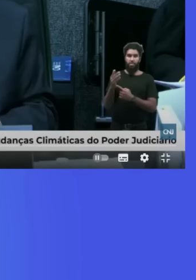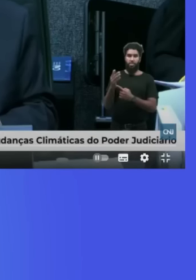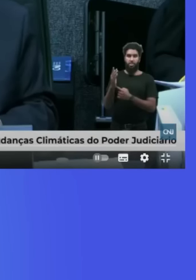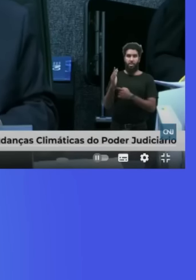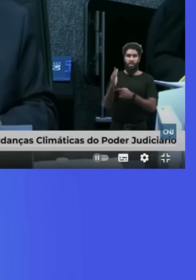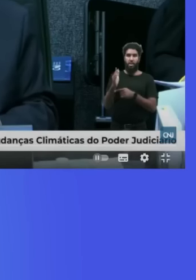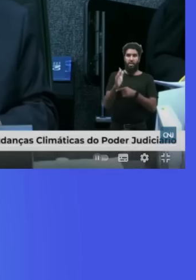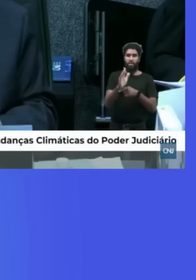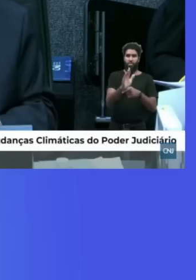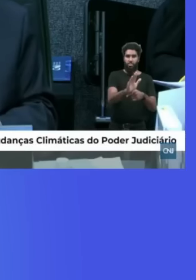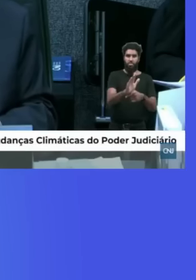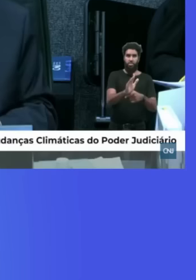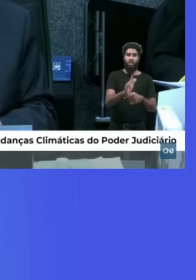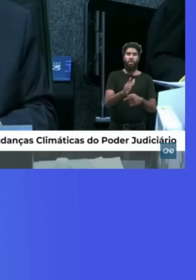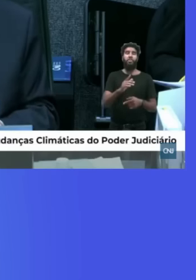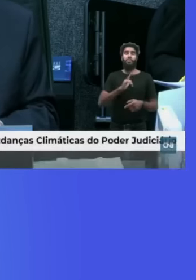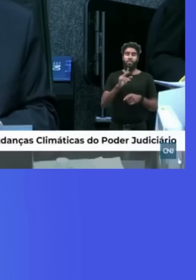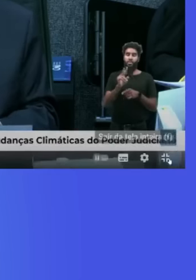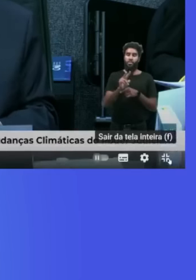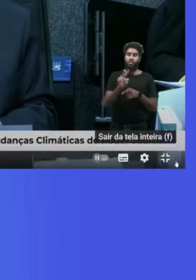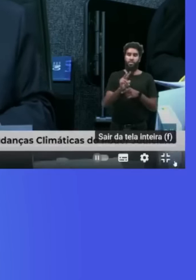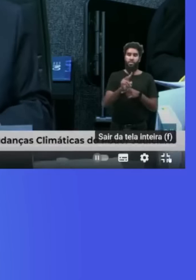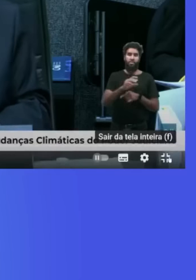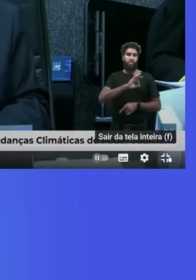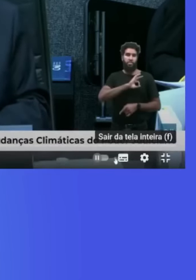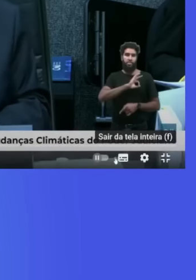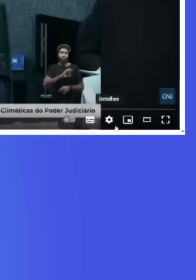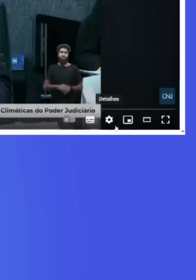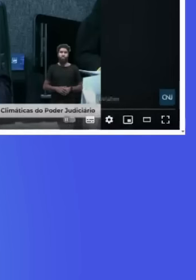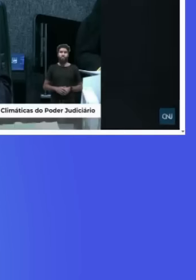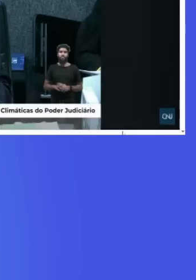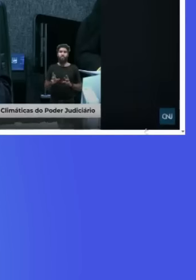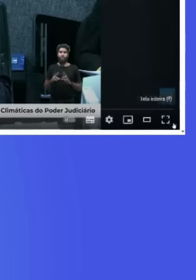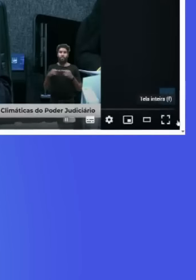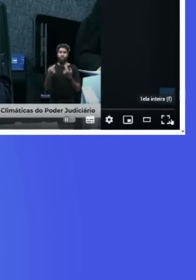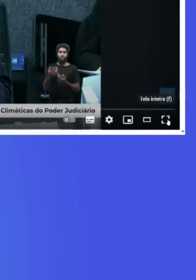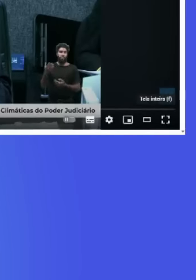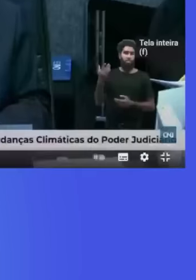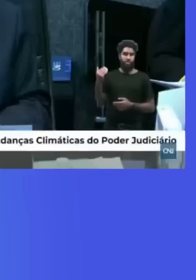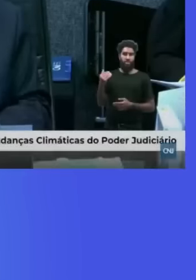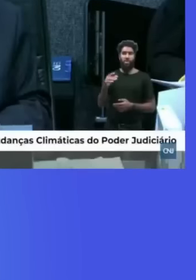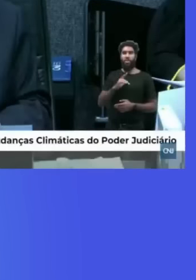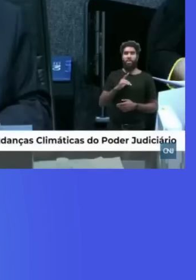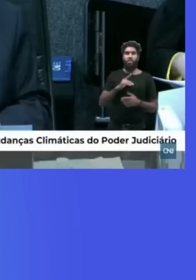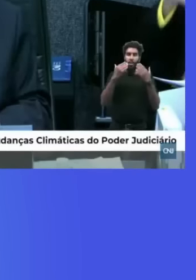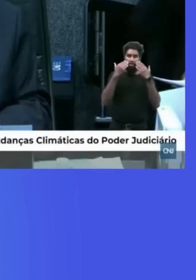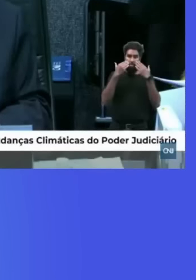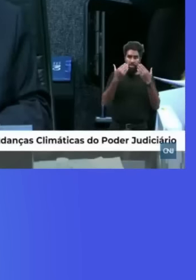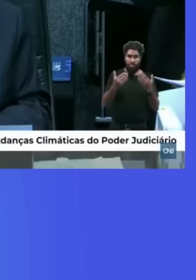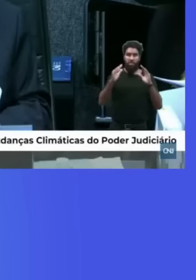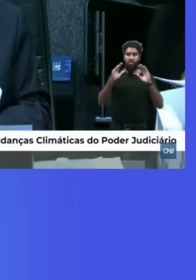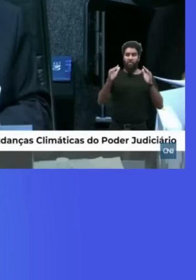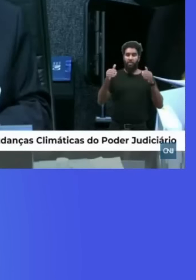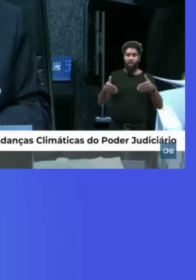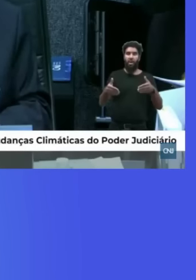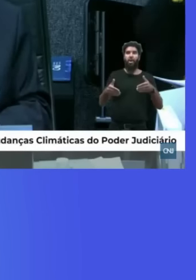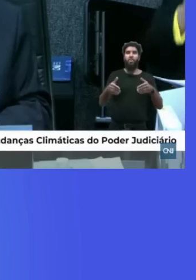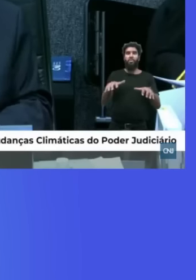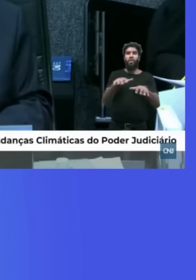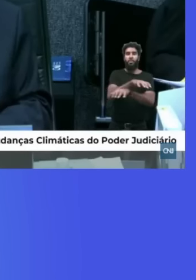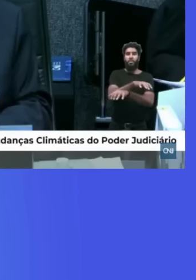contundentes nós na reunião passada tivemos apresentações focadas nos biomas